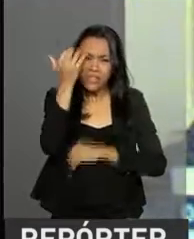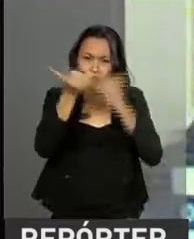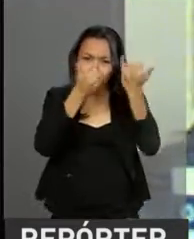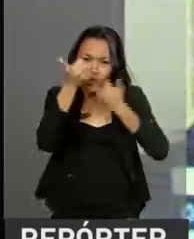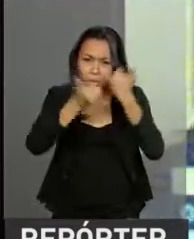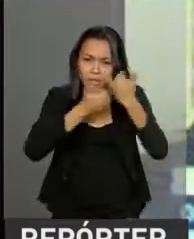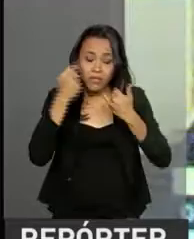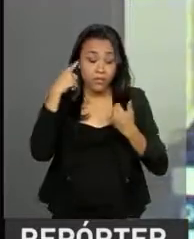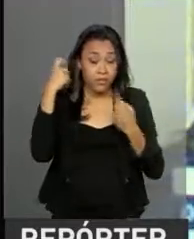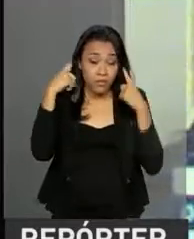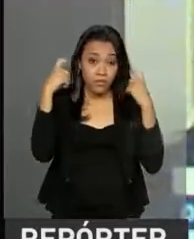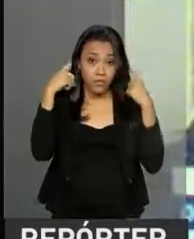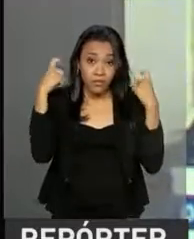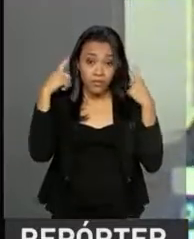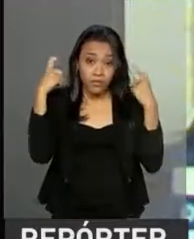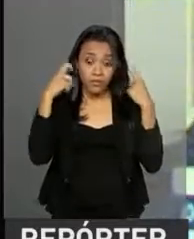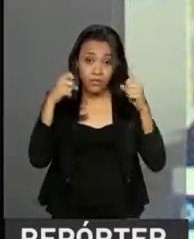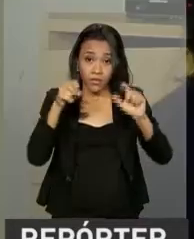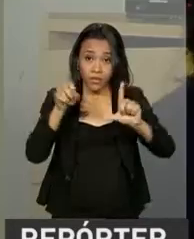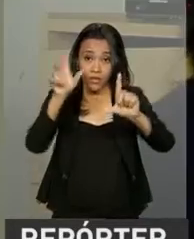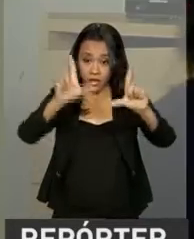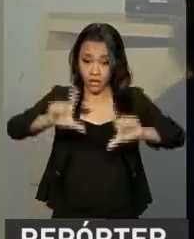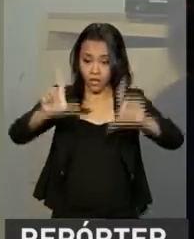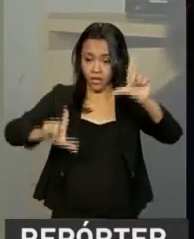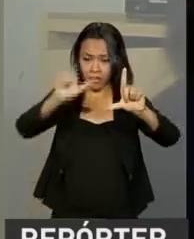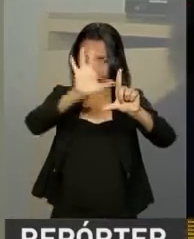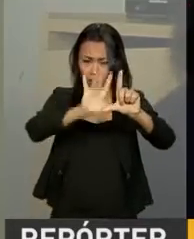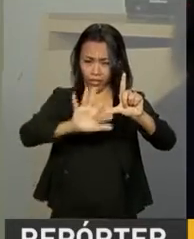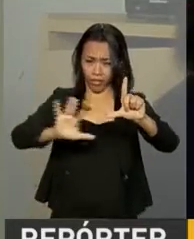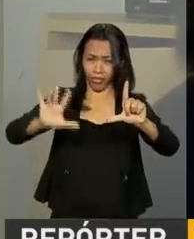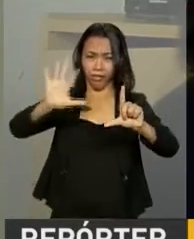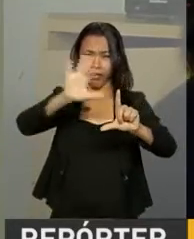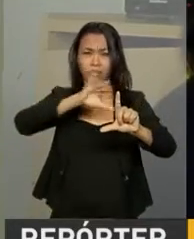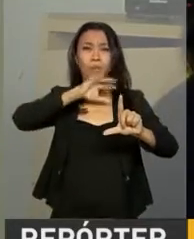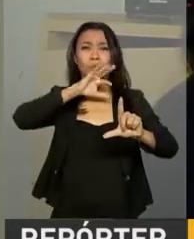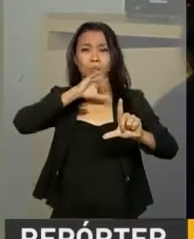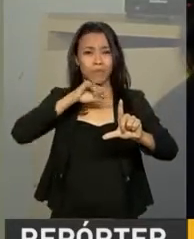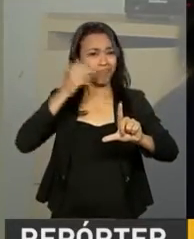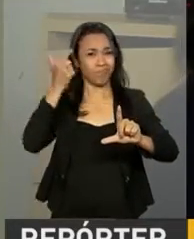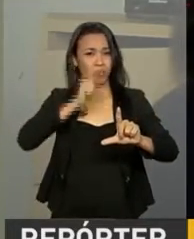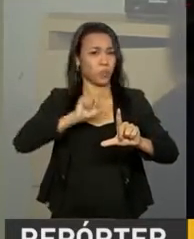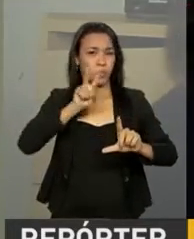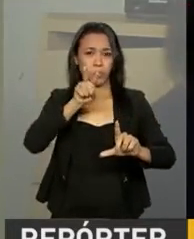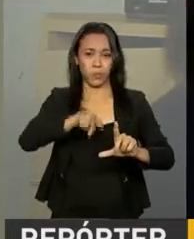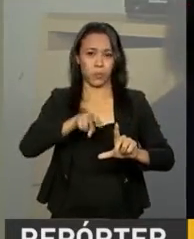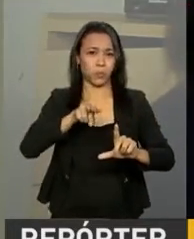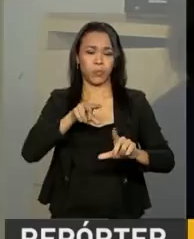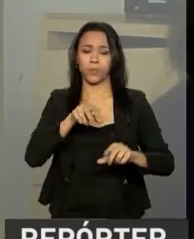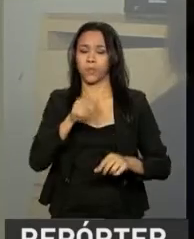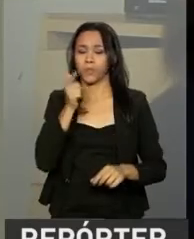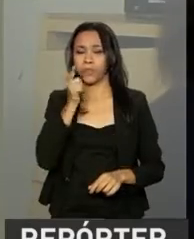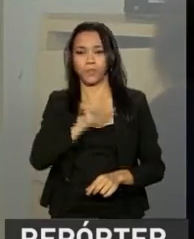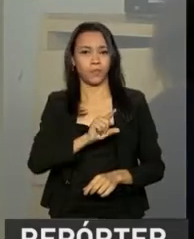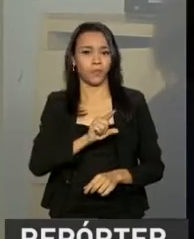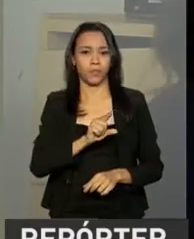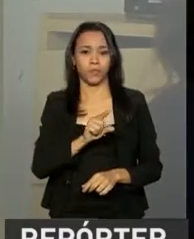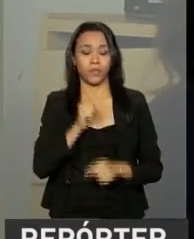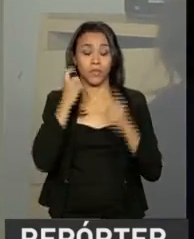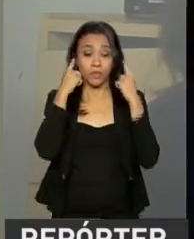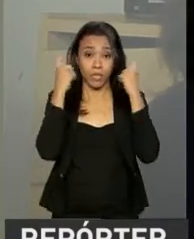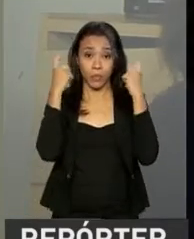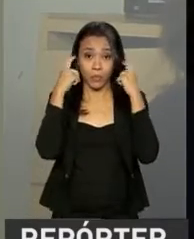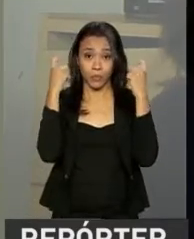tantos ruídos no som e chuviscos na tela tá ruim ouvir ruim